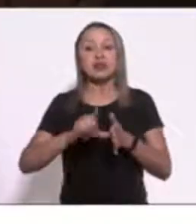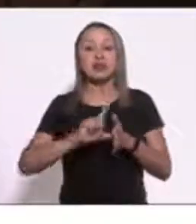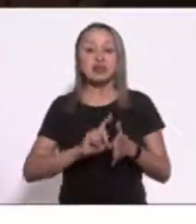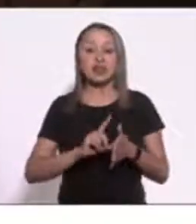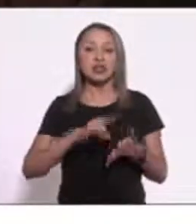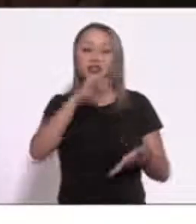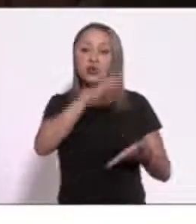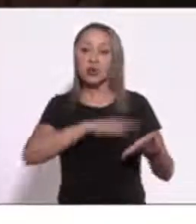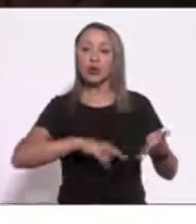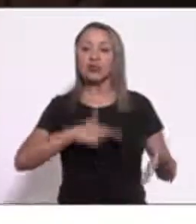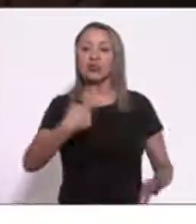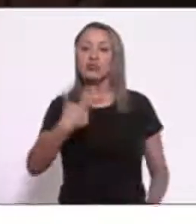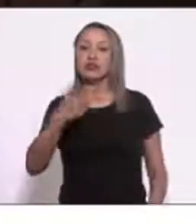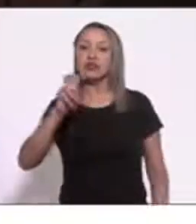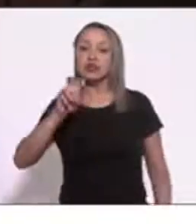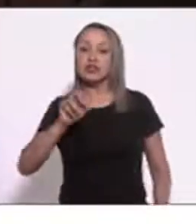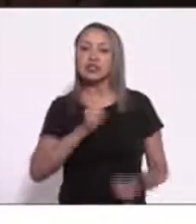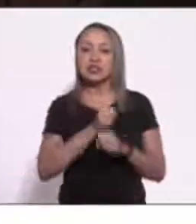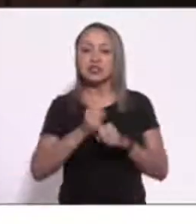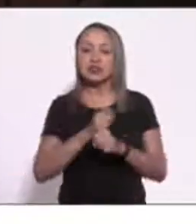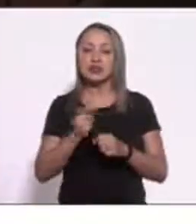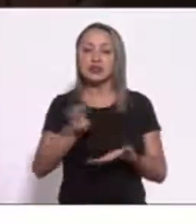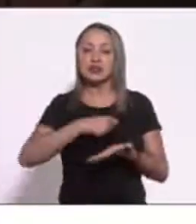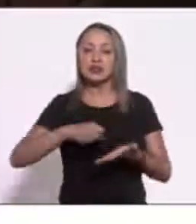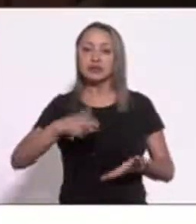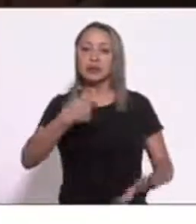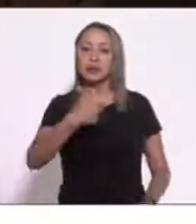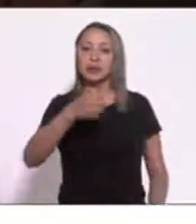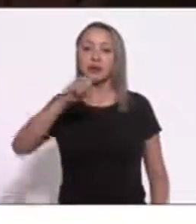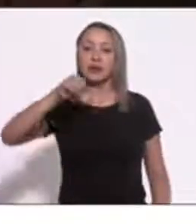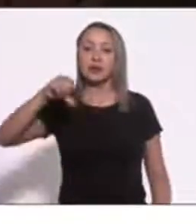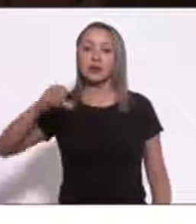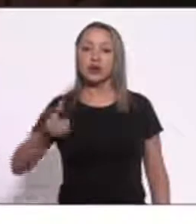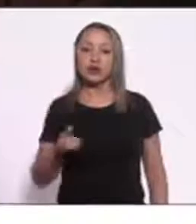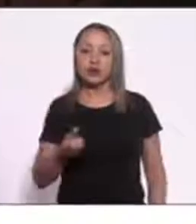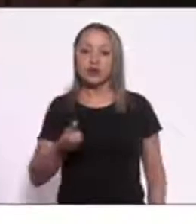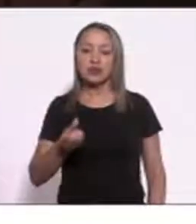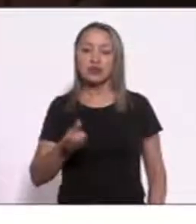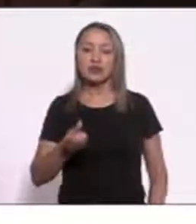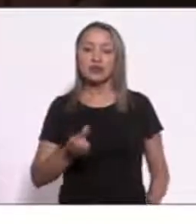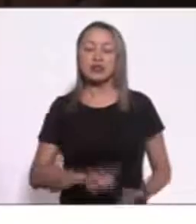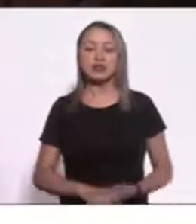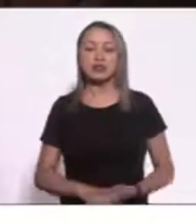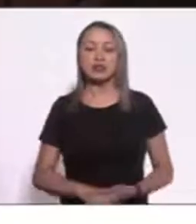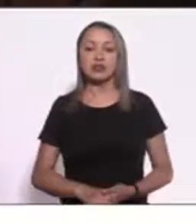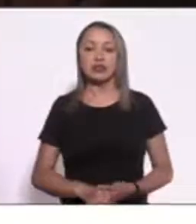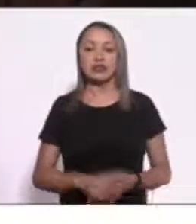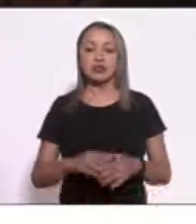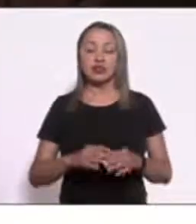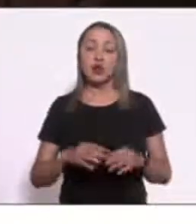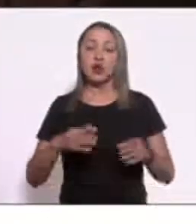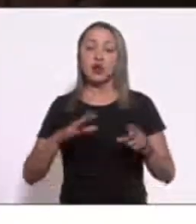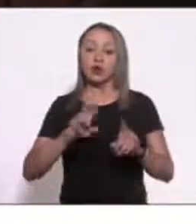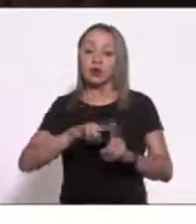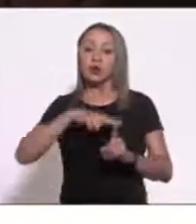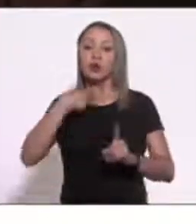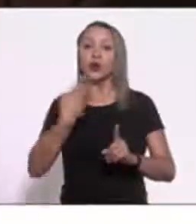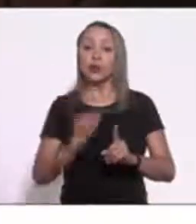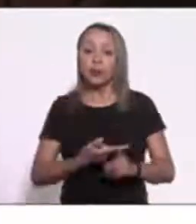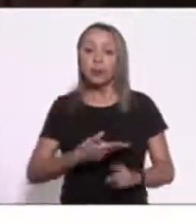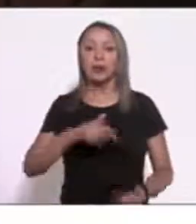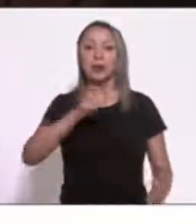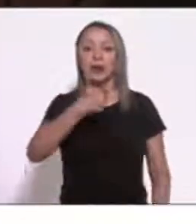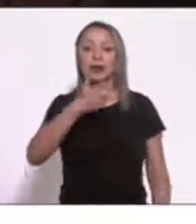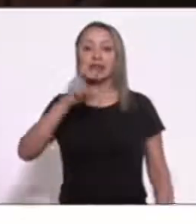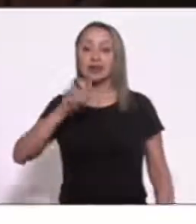de 25 anos, assinado em 1996, já havia sido estendido por mais 15